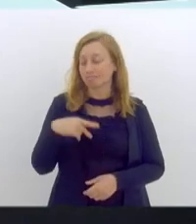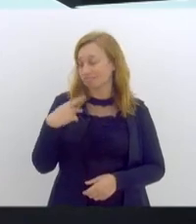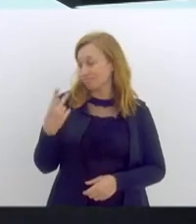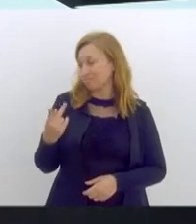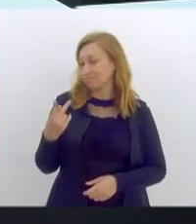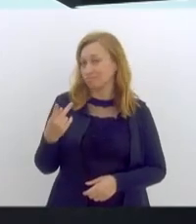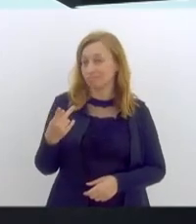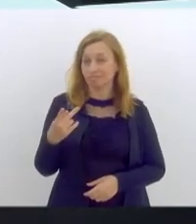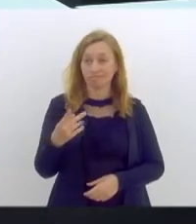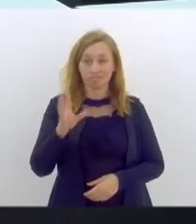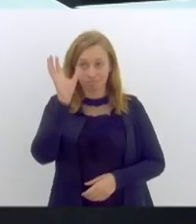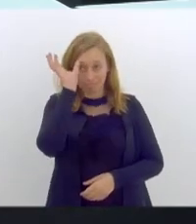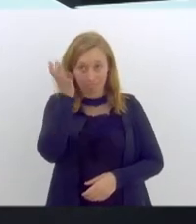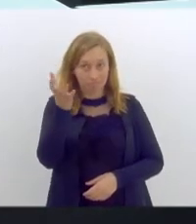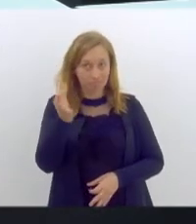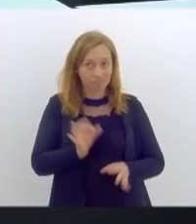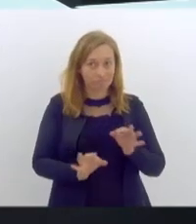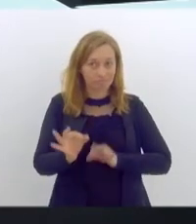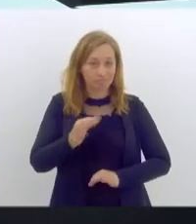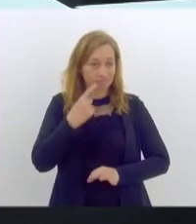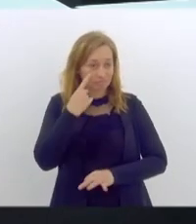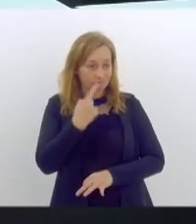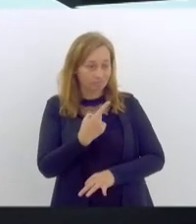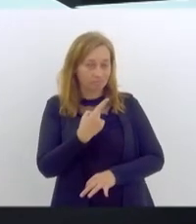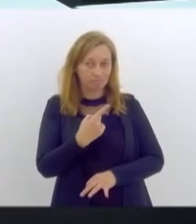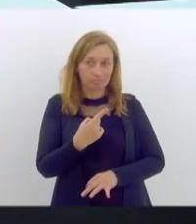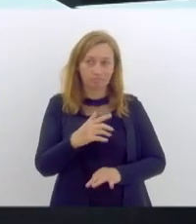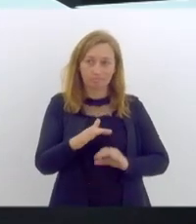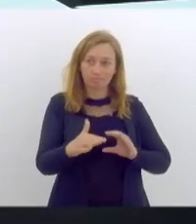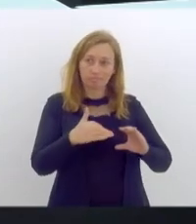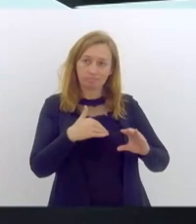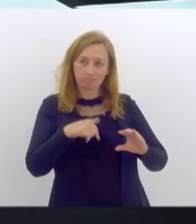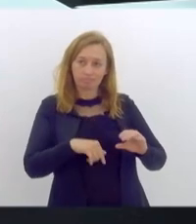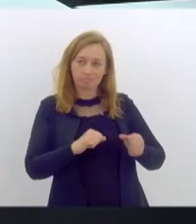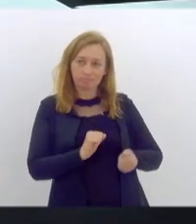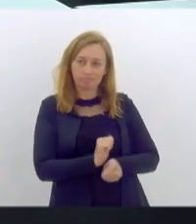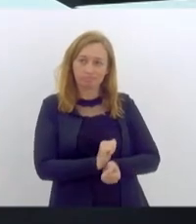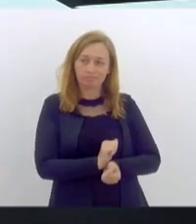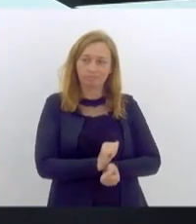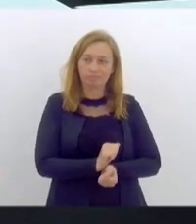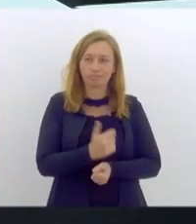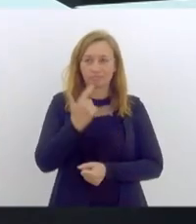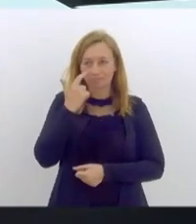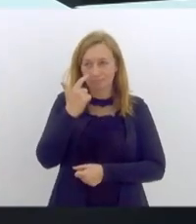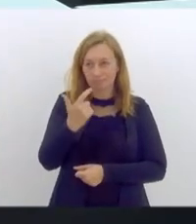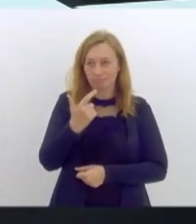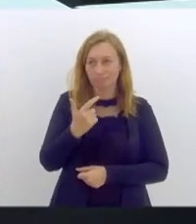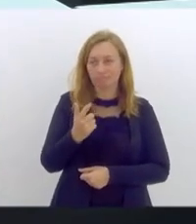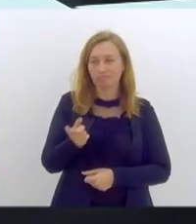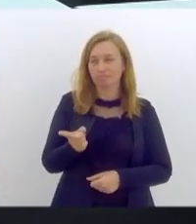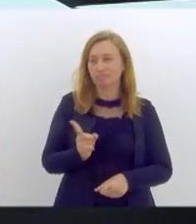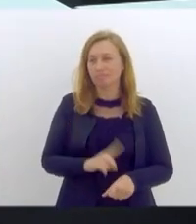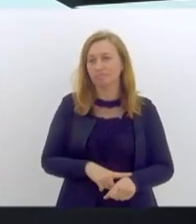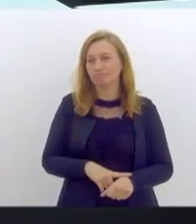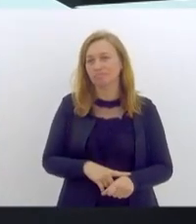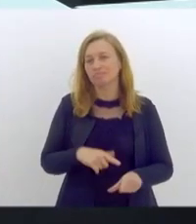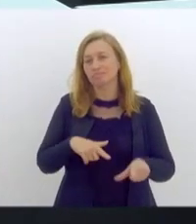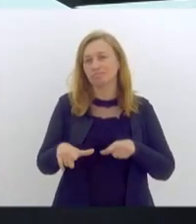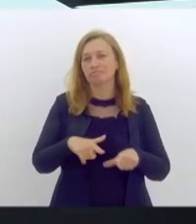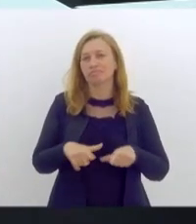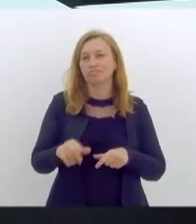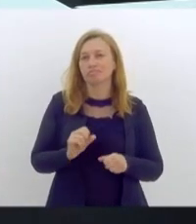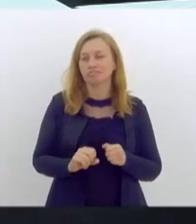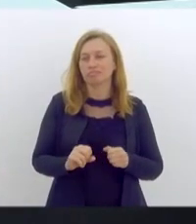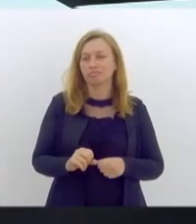o programa resolve Eu verifiquei que ele foi para casa foi aposentado sem ter tempo de serviço prestado ainda